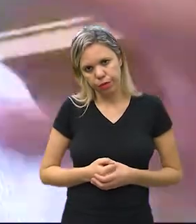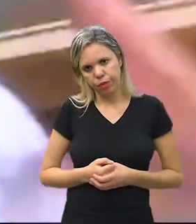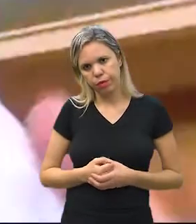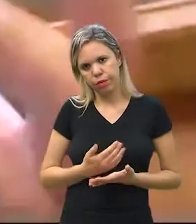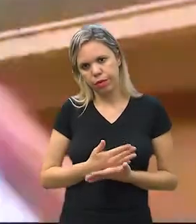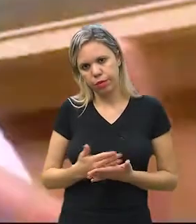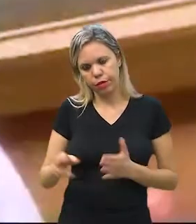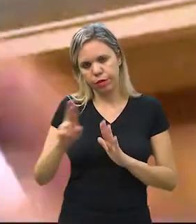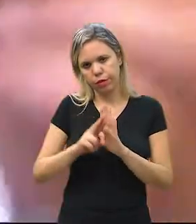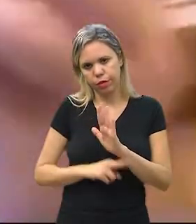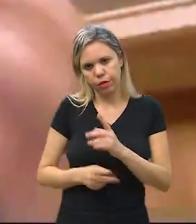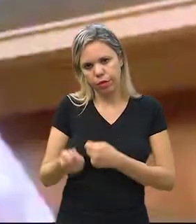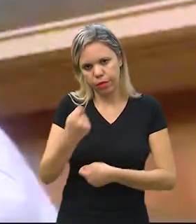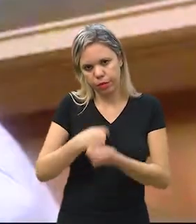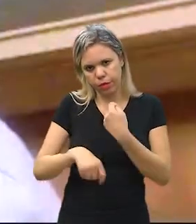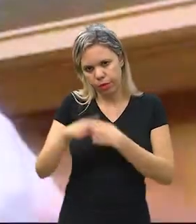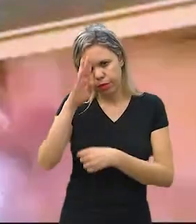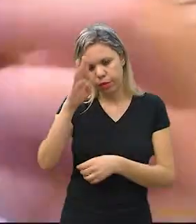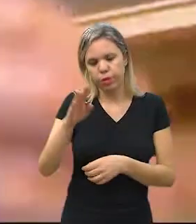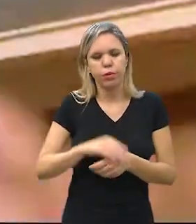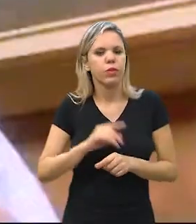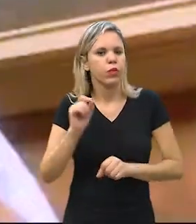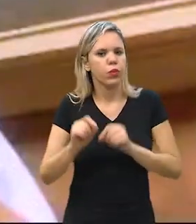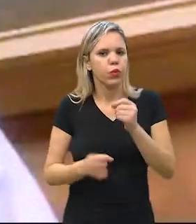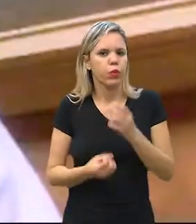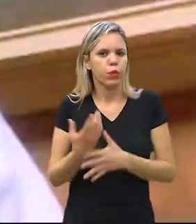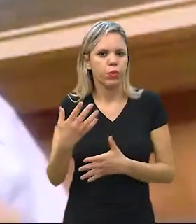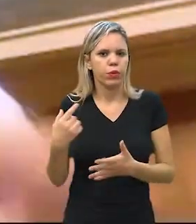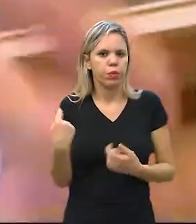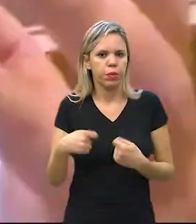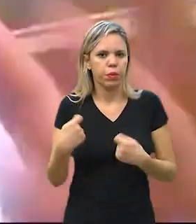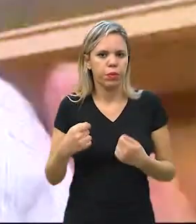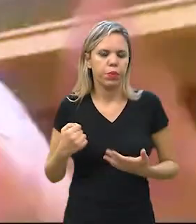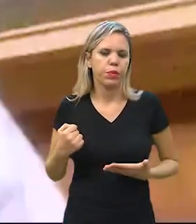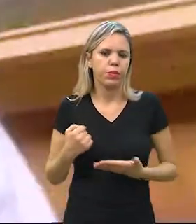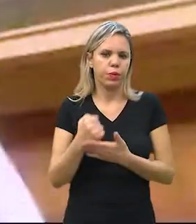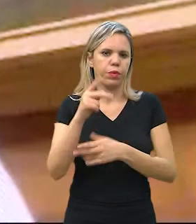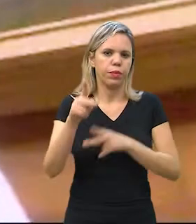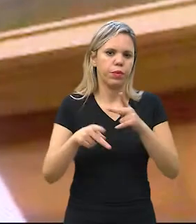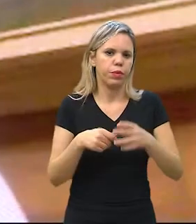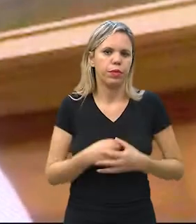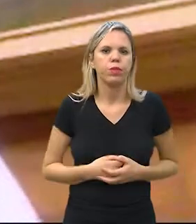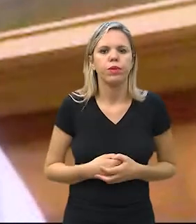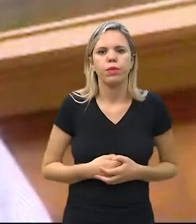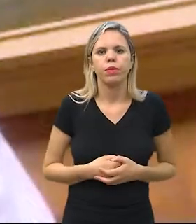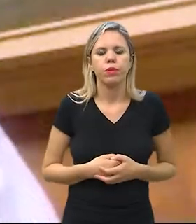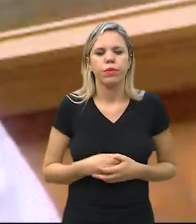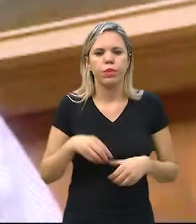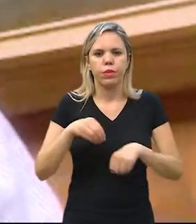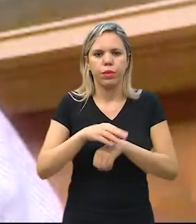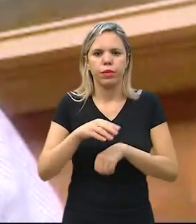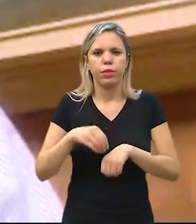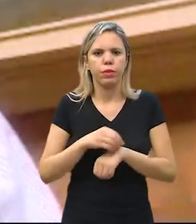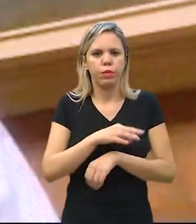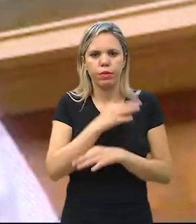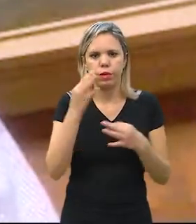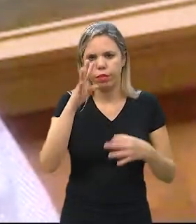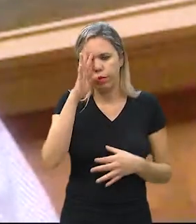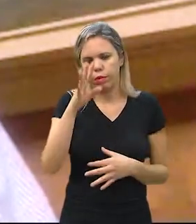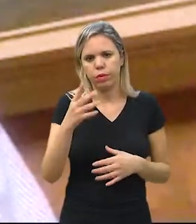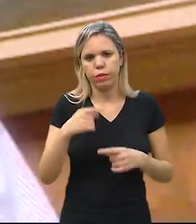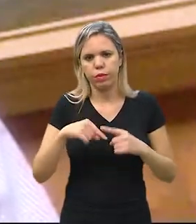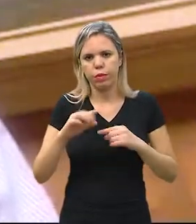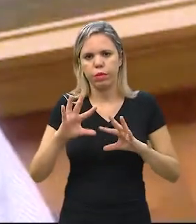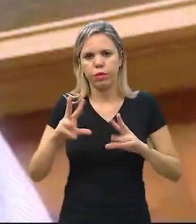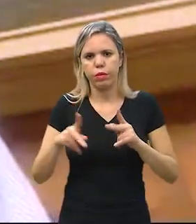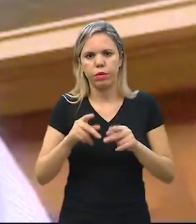no princípio do networking, na essência, o que acontece? A gente precisa ajudar as pessoas. E isso é uma dica sensacional